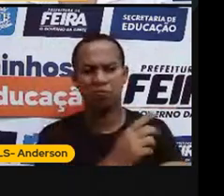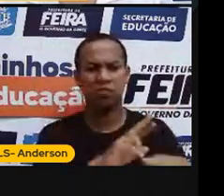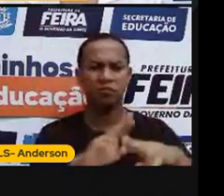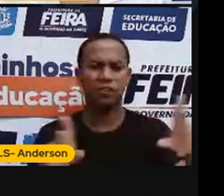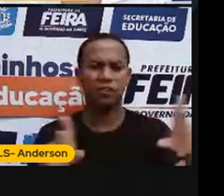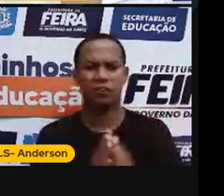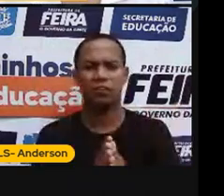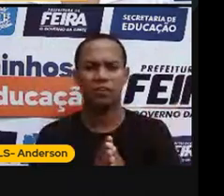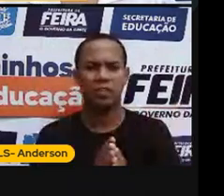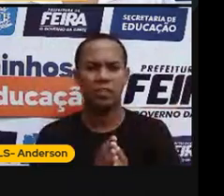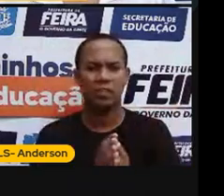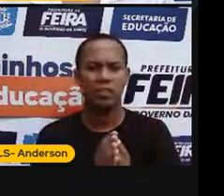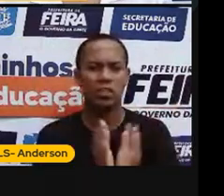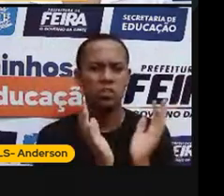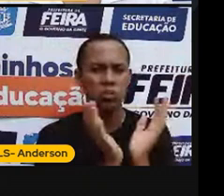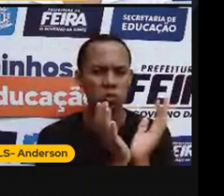disso,